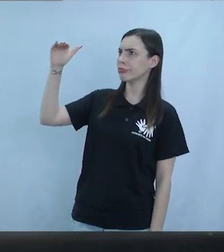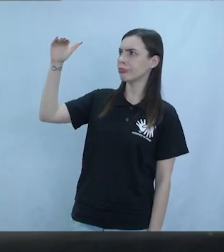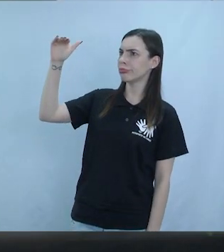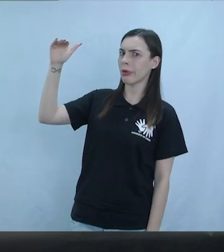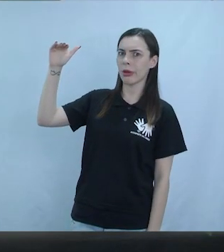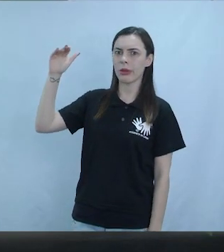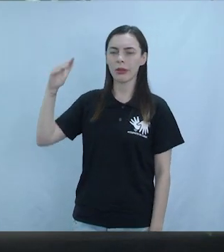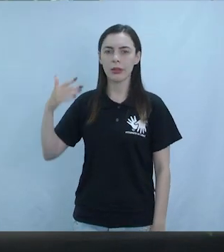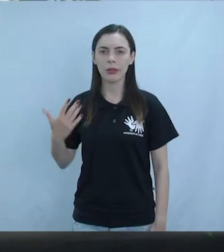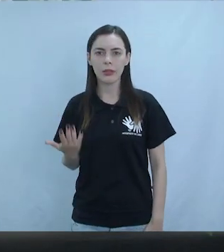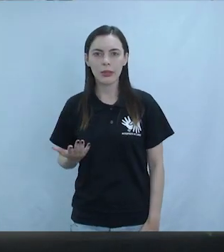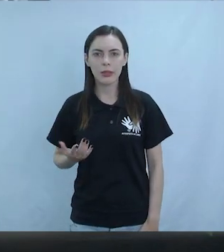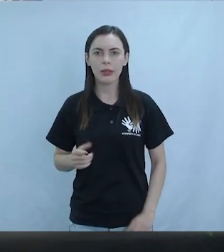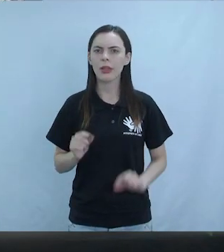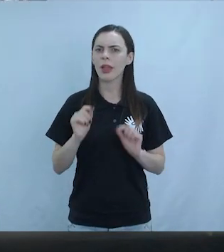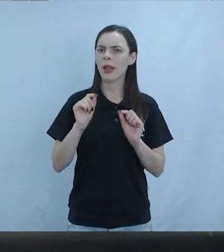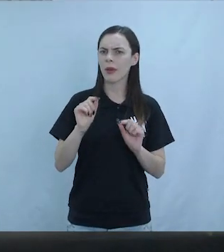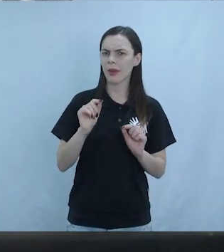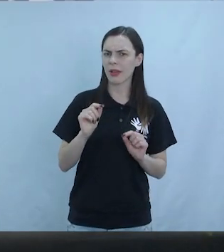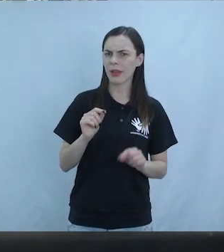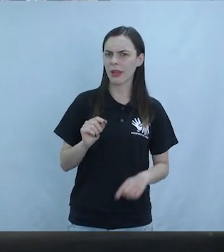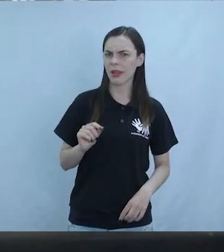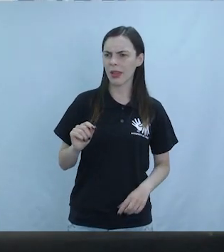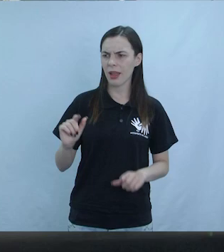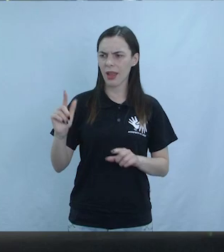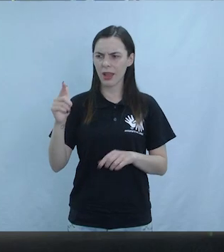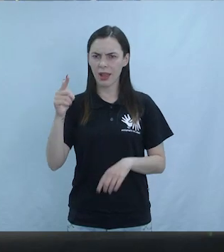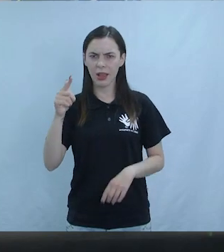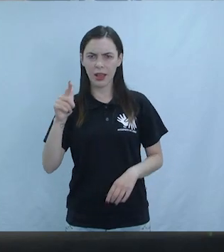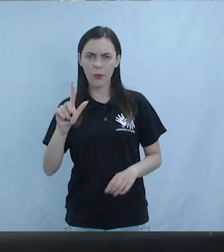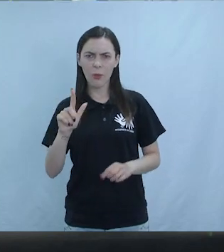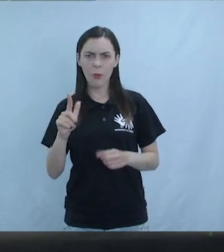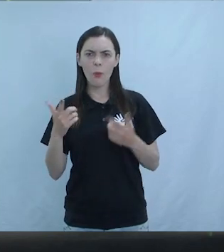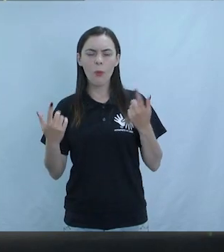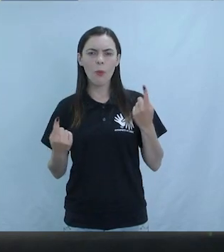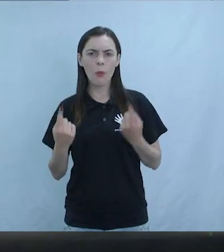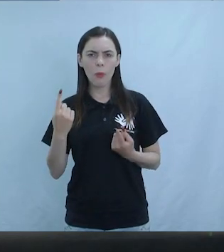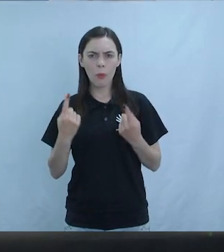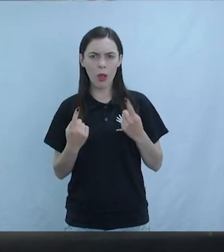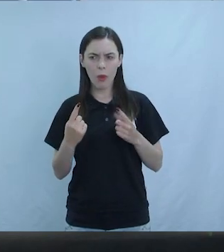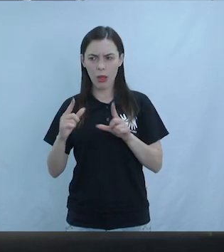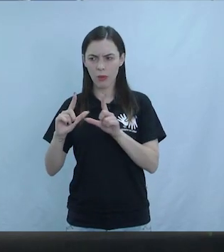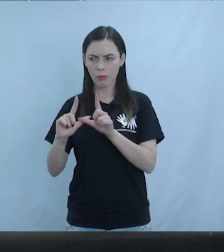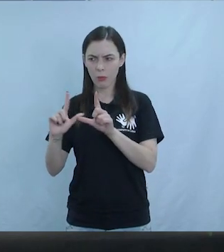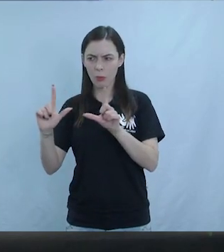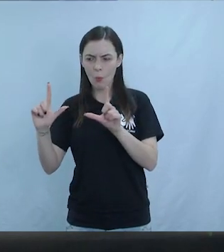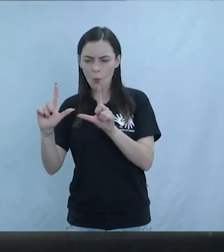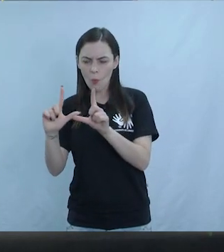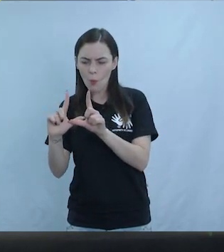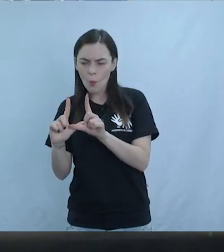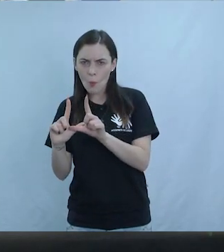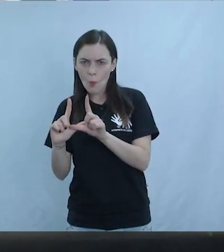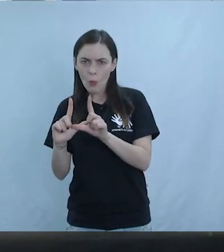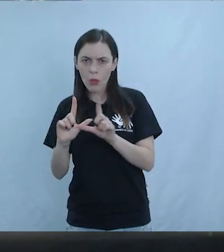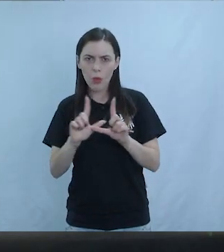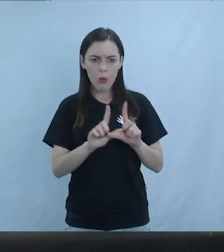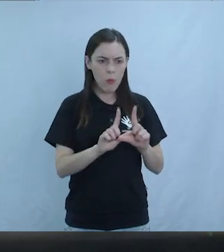grande. Qual será? Será que é a primeira imagem, aquela grandona? Ou é